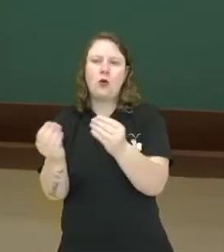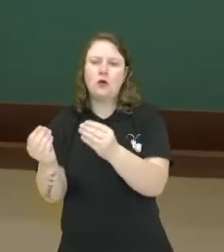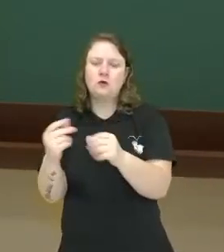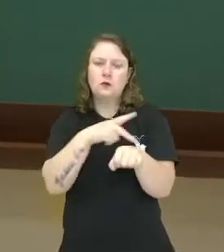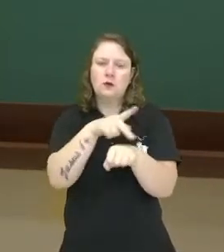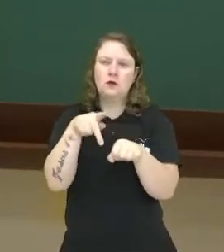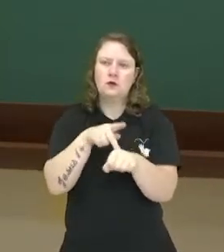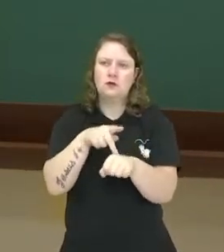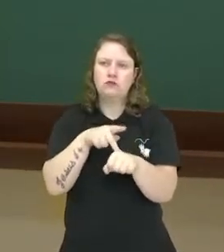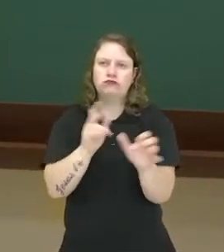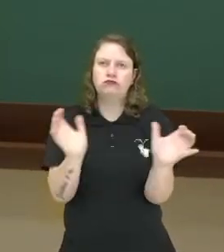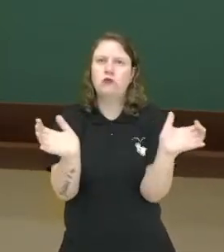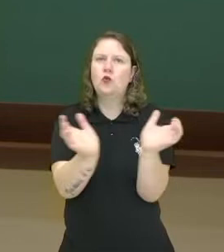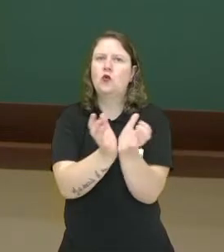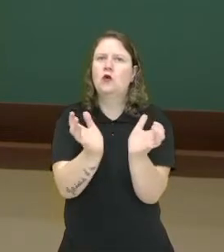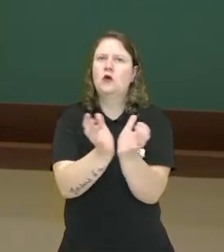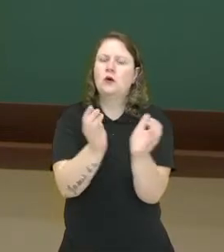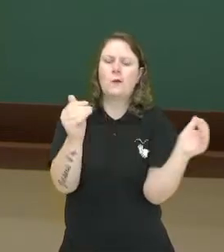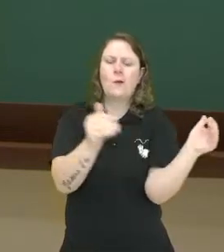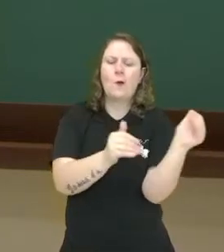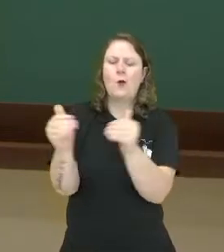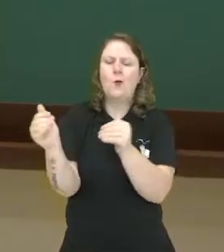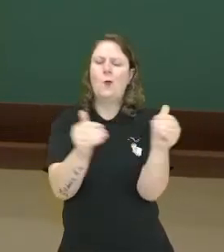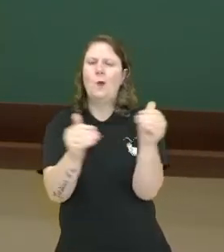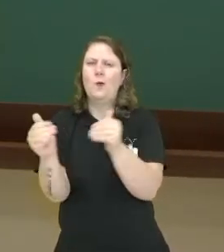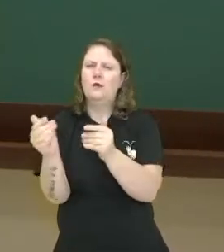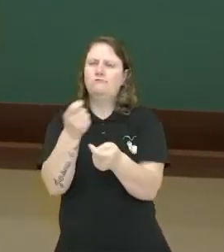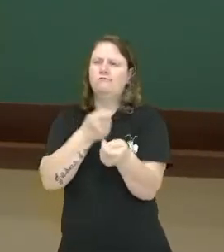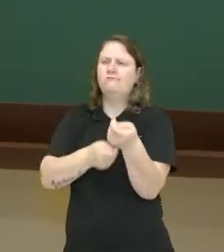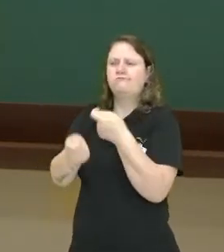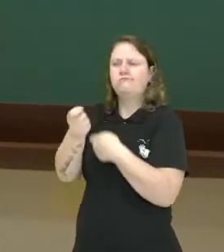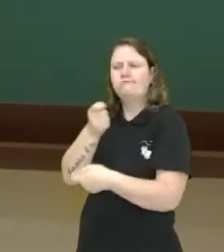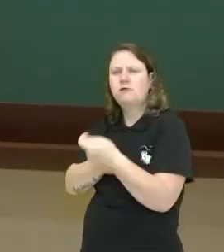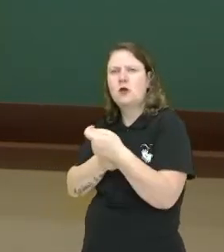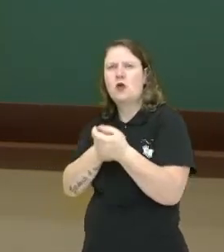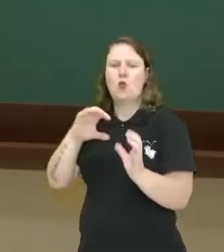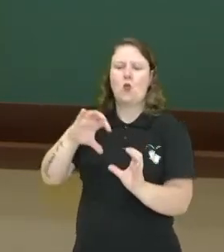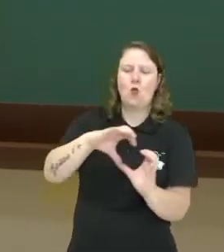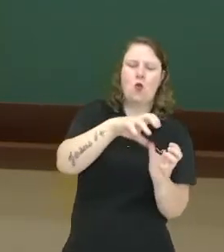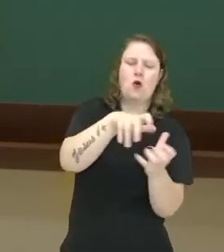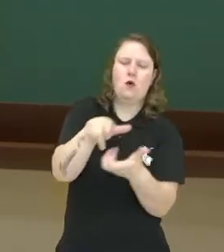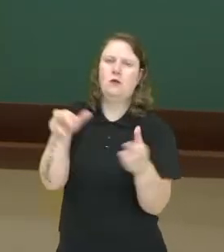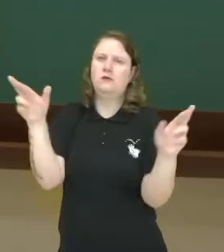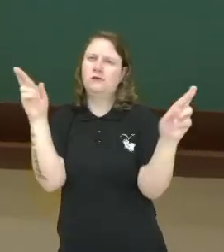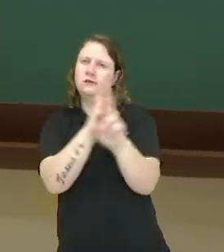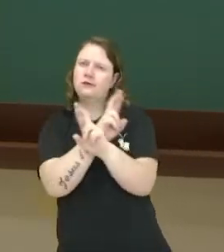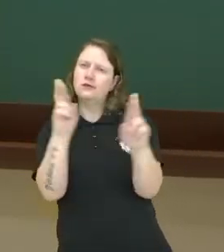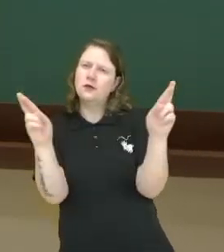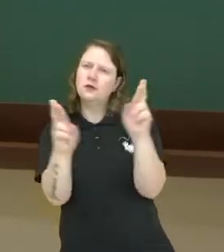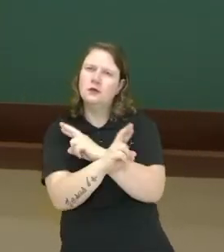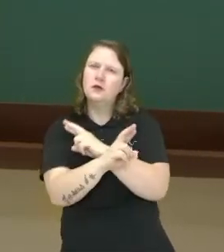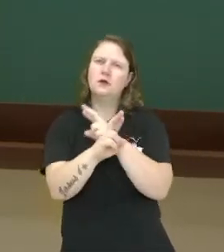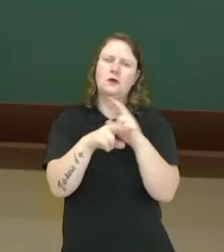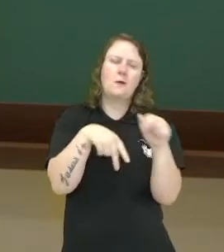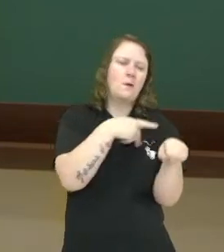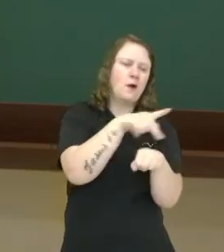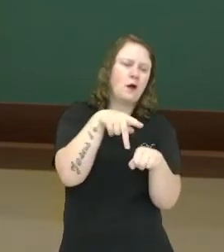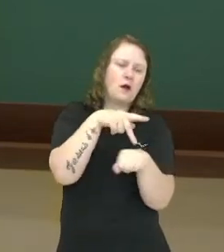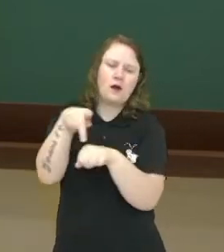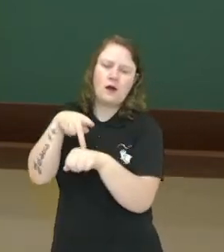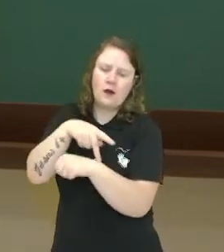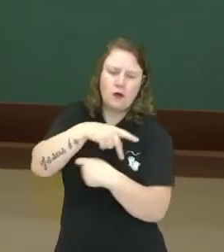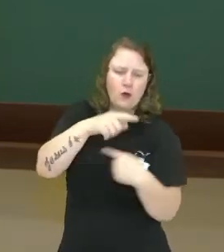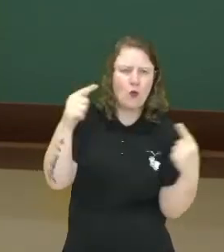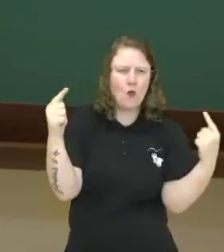passam a participar mais do comércio mundial, das relações internacionais, das decisões que